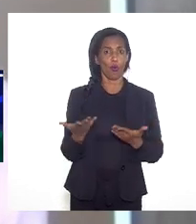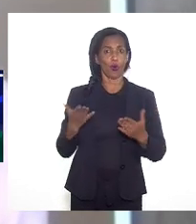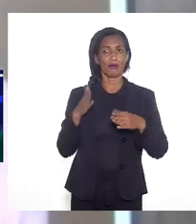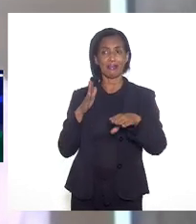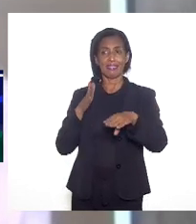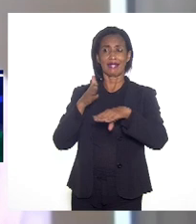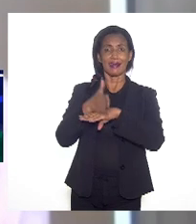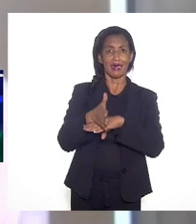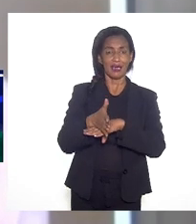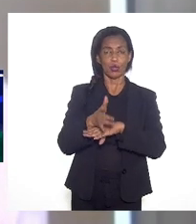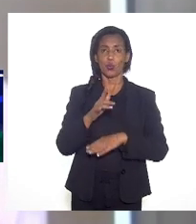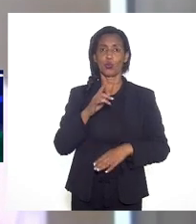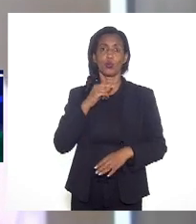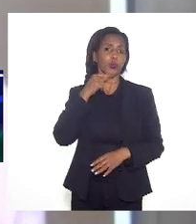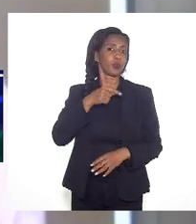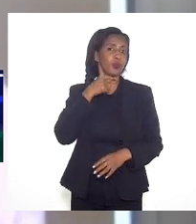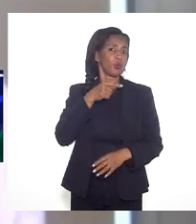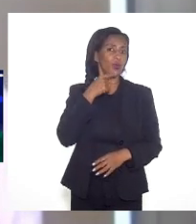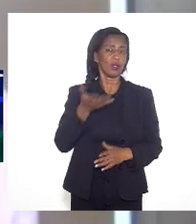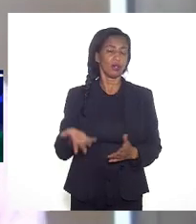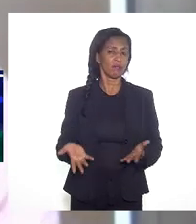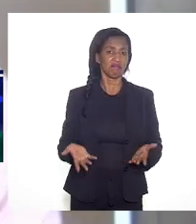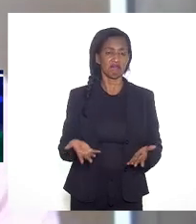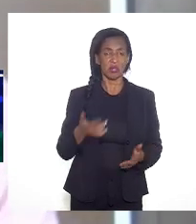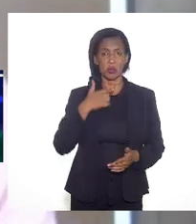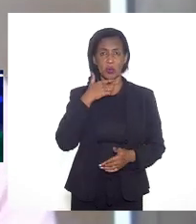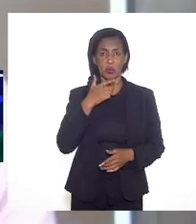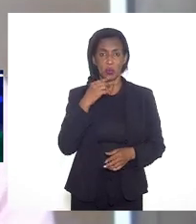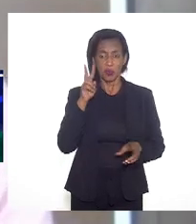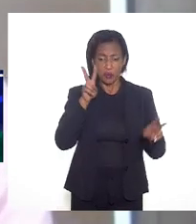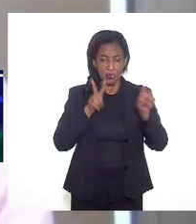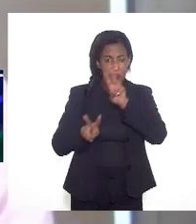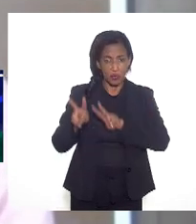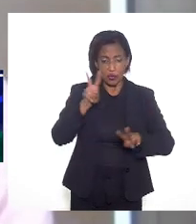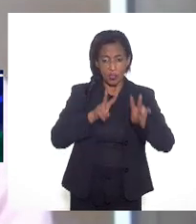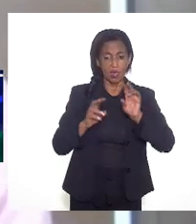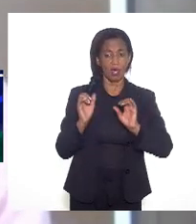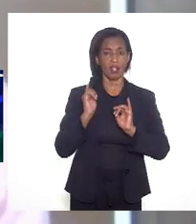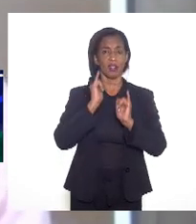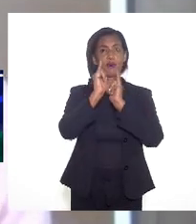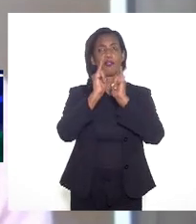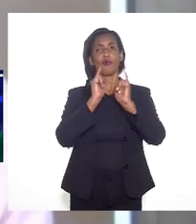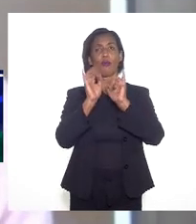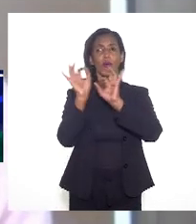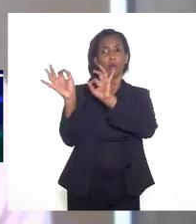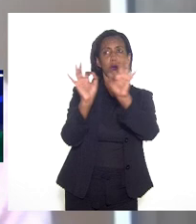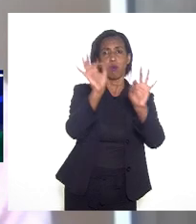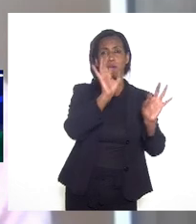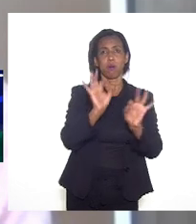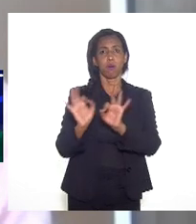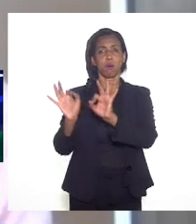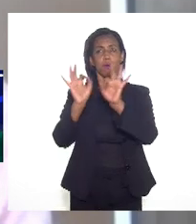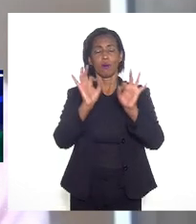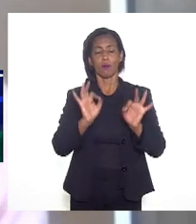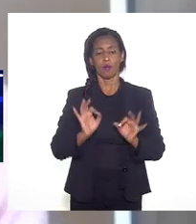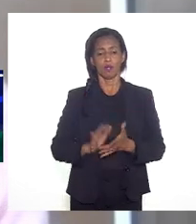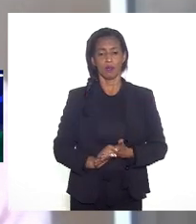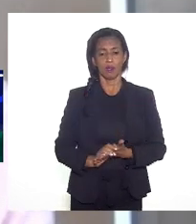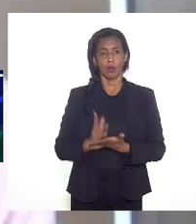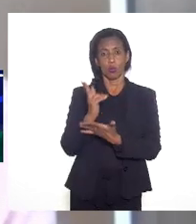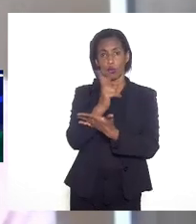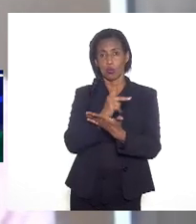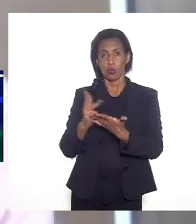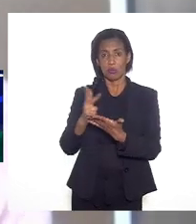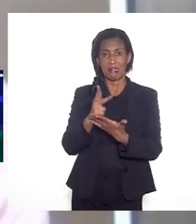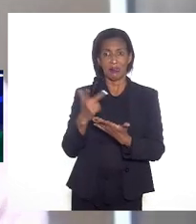tive ainda. Eu não consigo visualizar de que forma ficou o desenho. Pelo